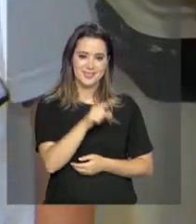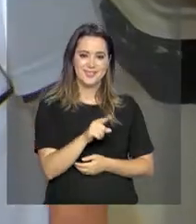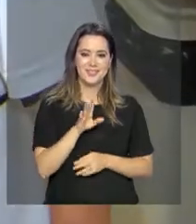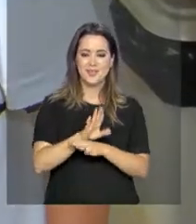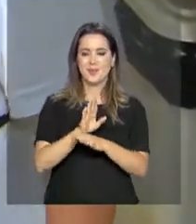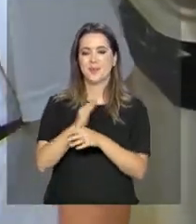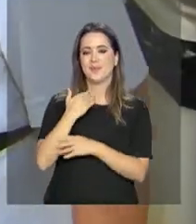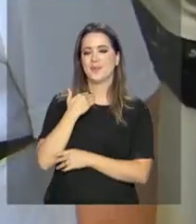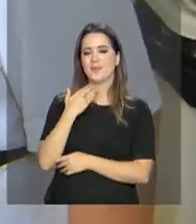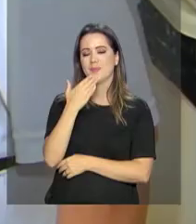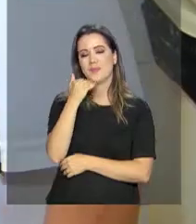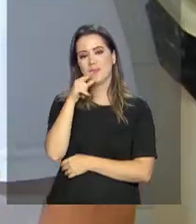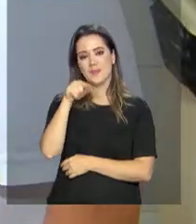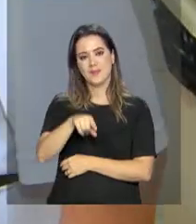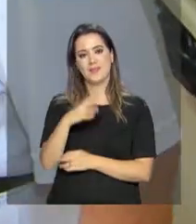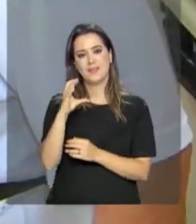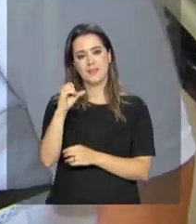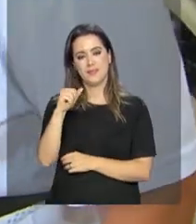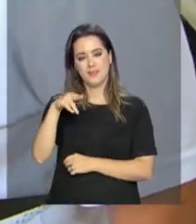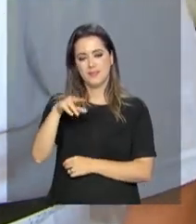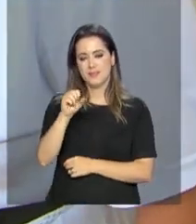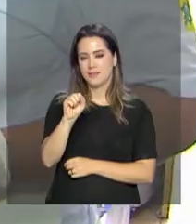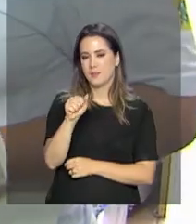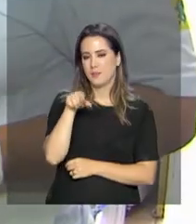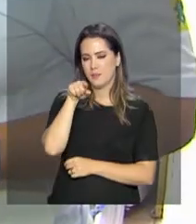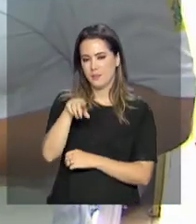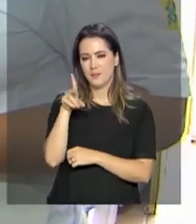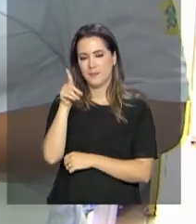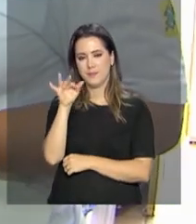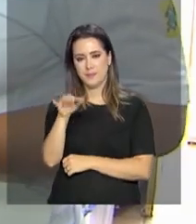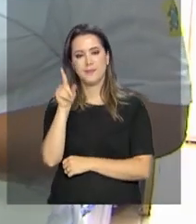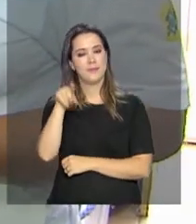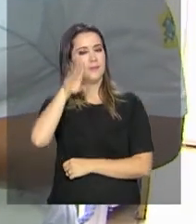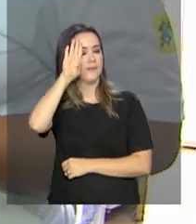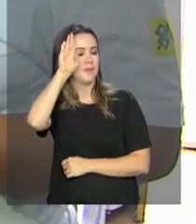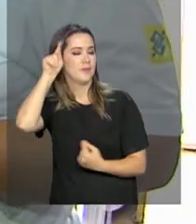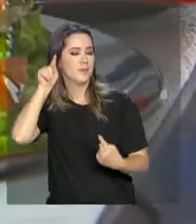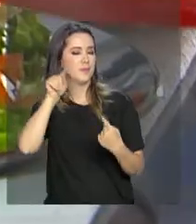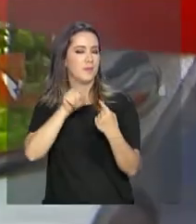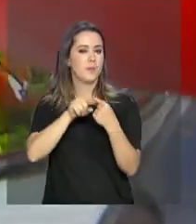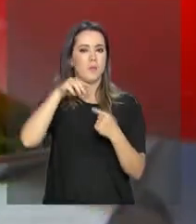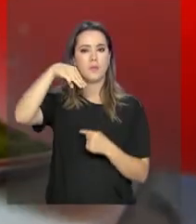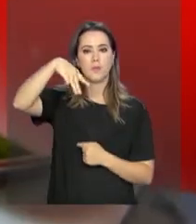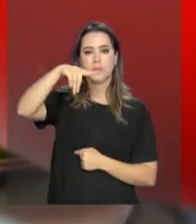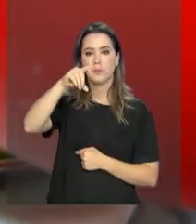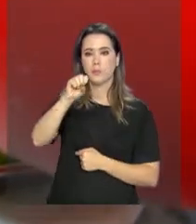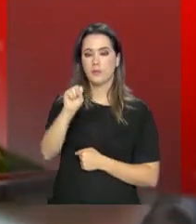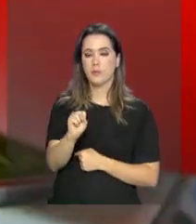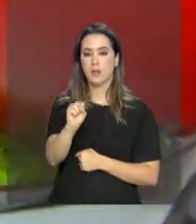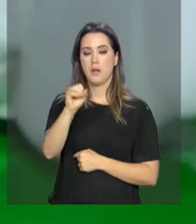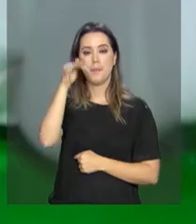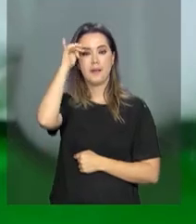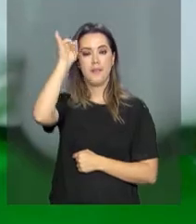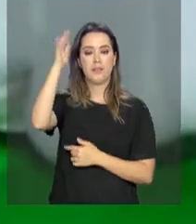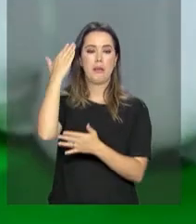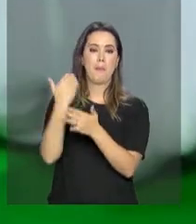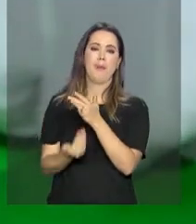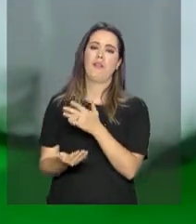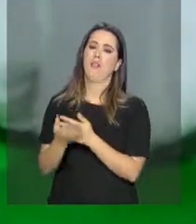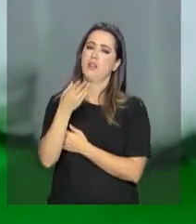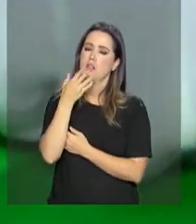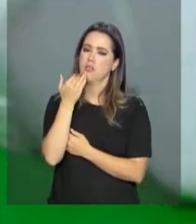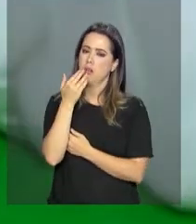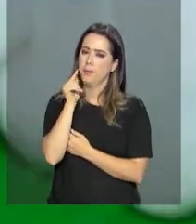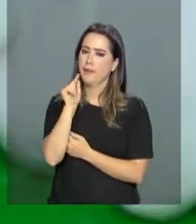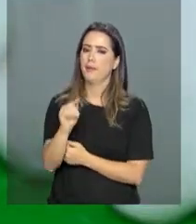como o da Ceasa, no Distrito Federal, é uma das principais ações do Ministério do Desenvolvimento Social para evitar o desperdício